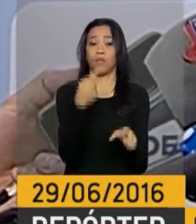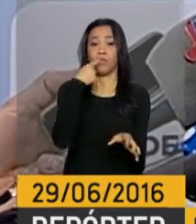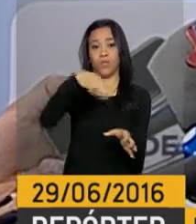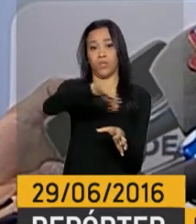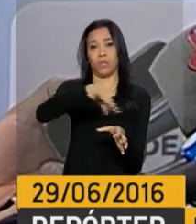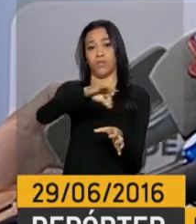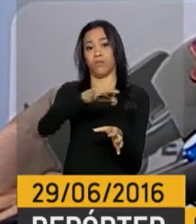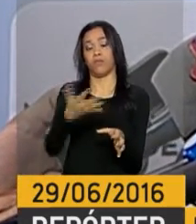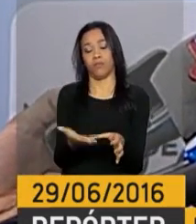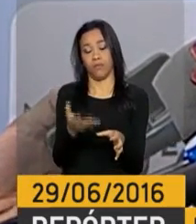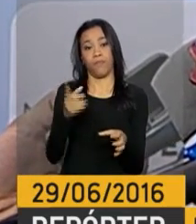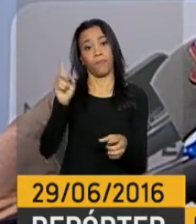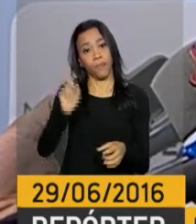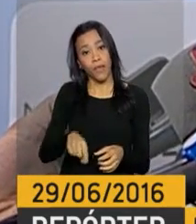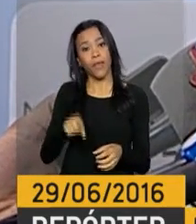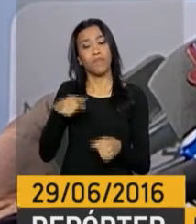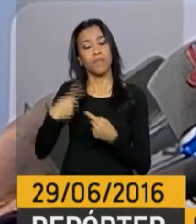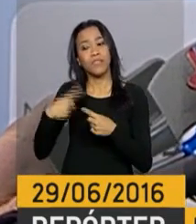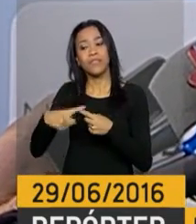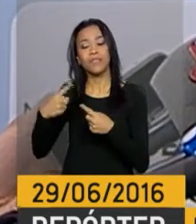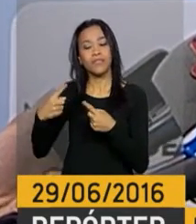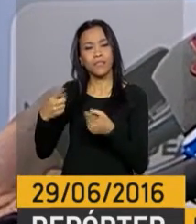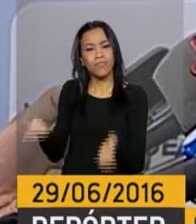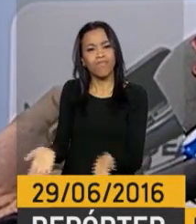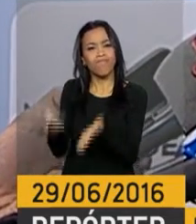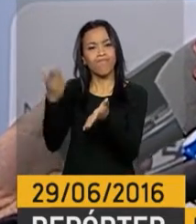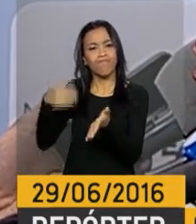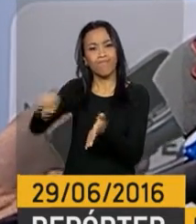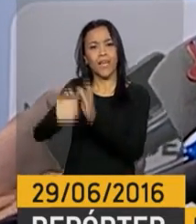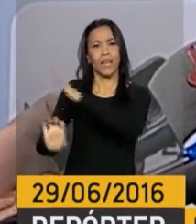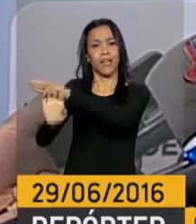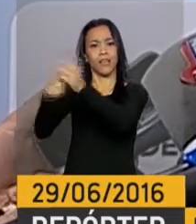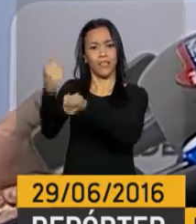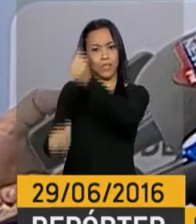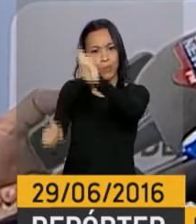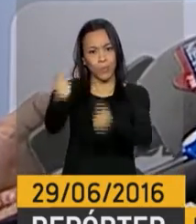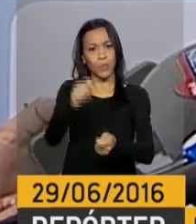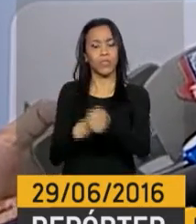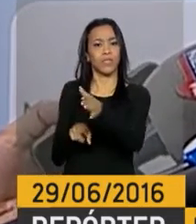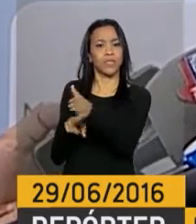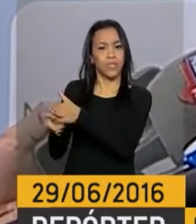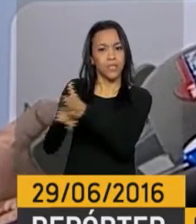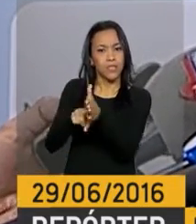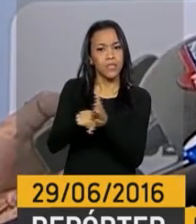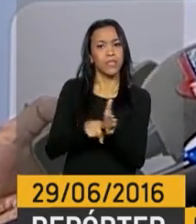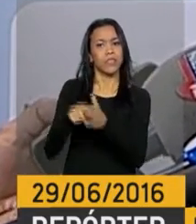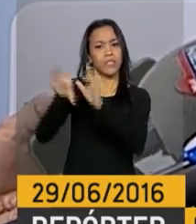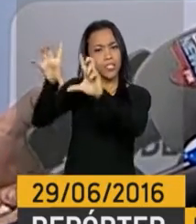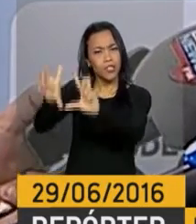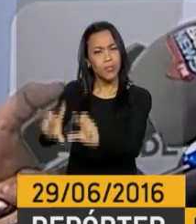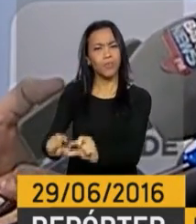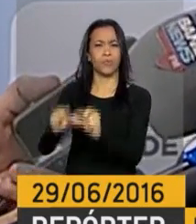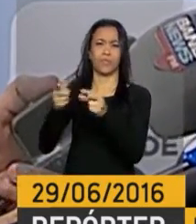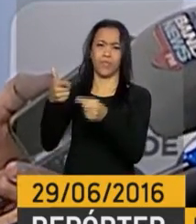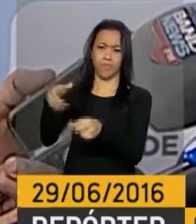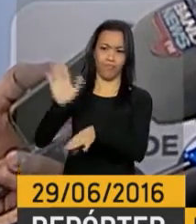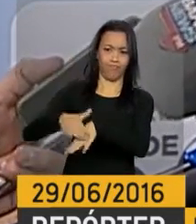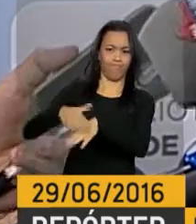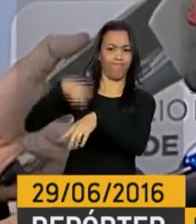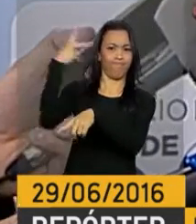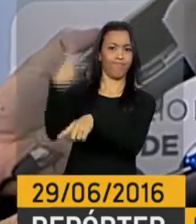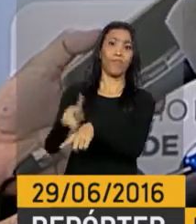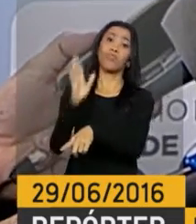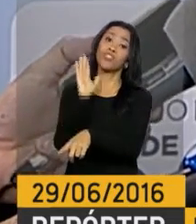de desenvolvimento e pesquisa que tem que ser feito pelas indústrias na medida em que a matéria-prima que eles utilizam já vem